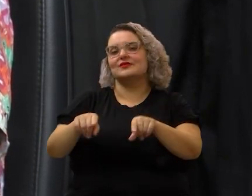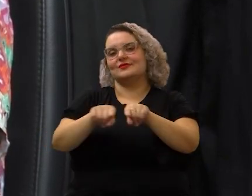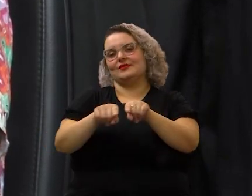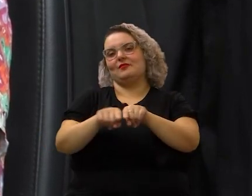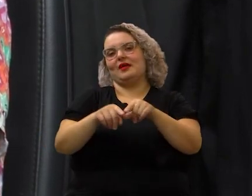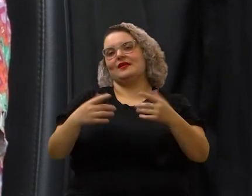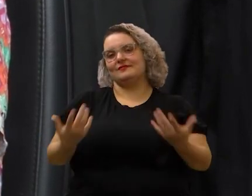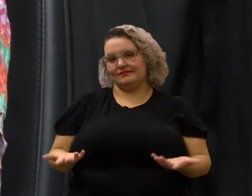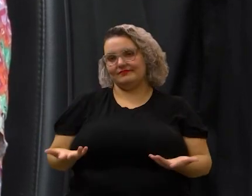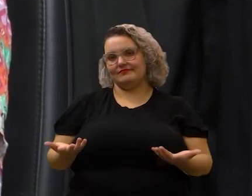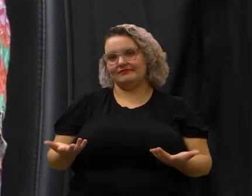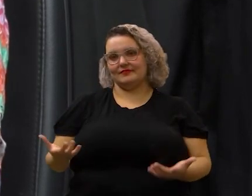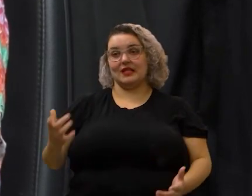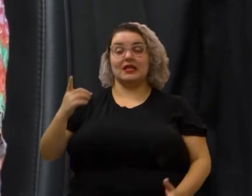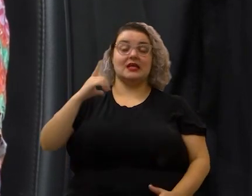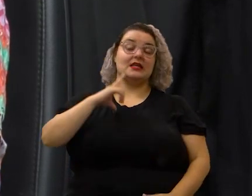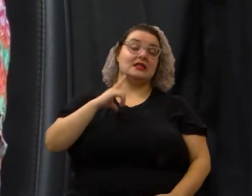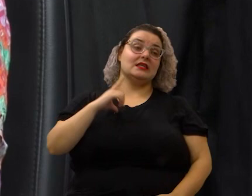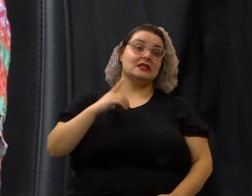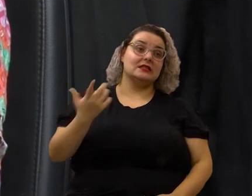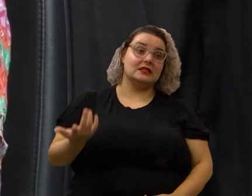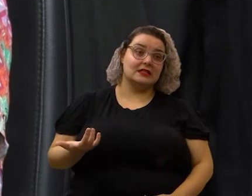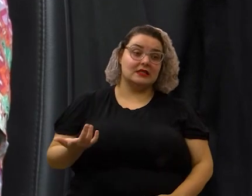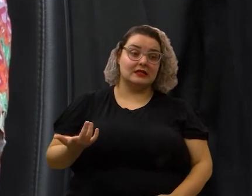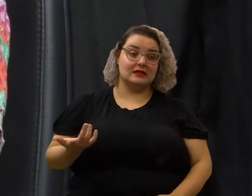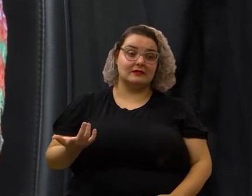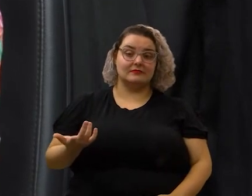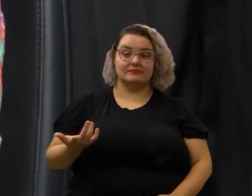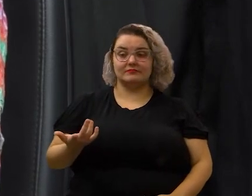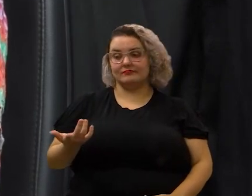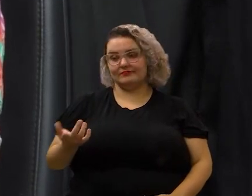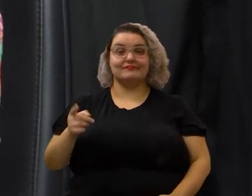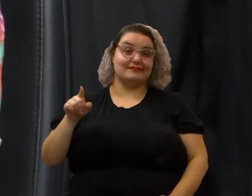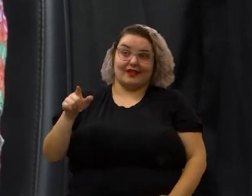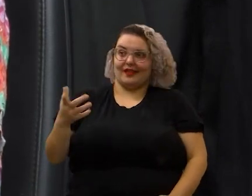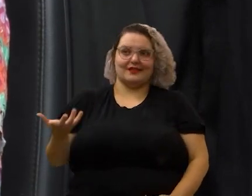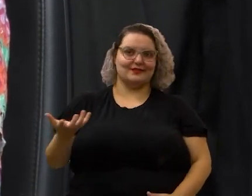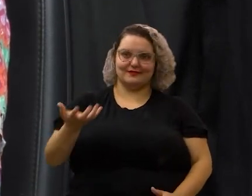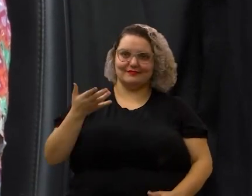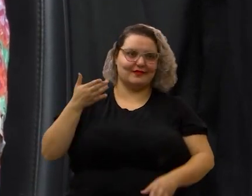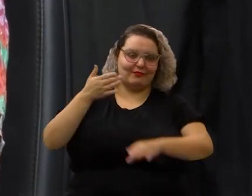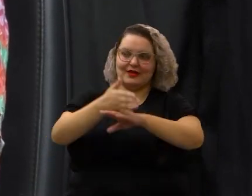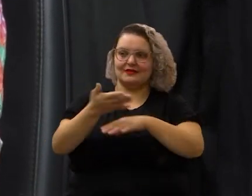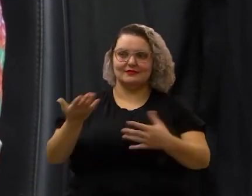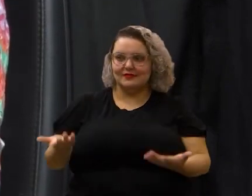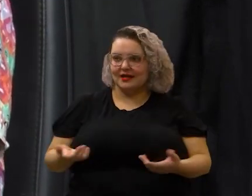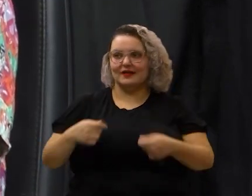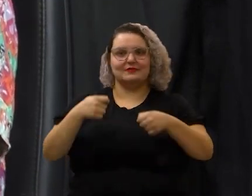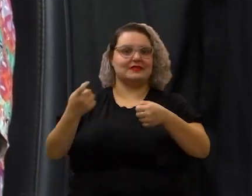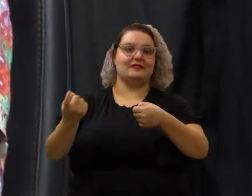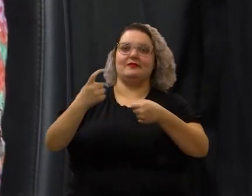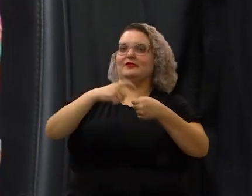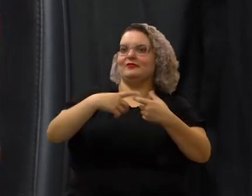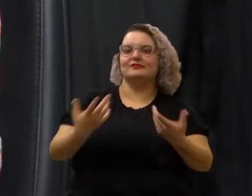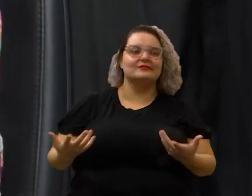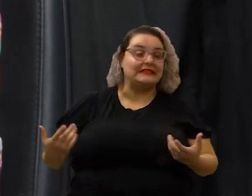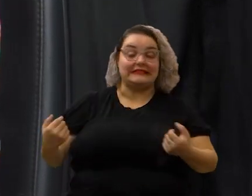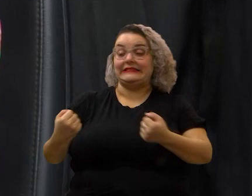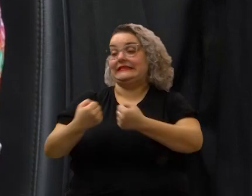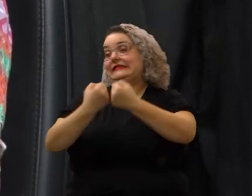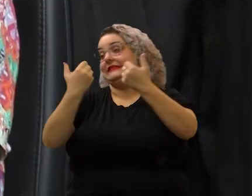né? E aí teve uma... E é isso, né? Queria participar e tinha que voltar,